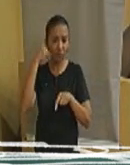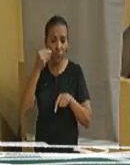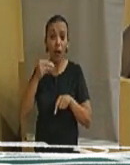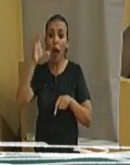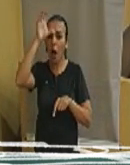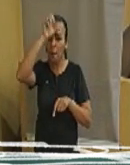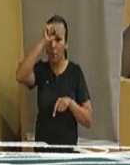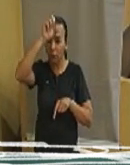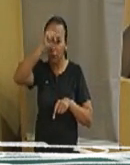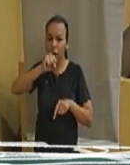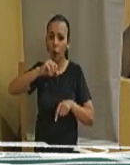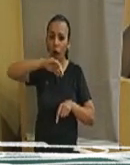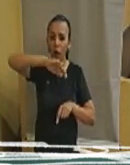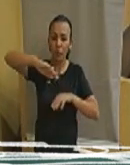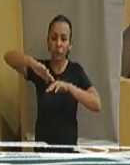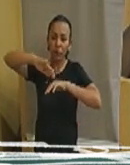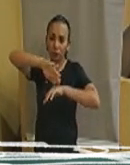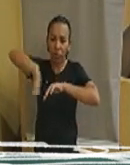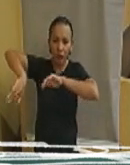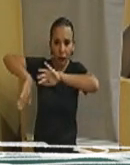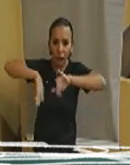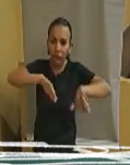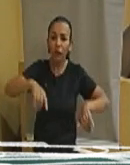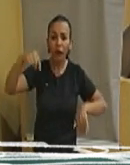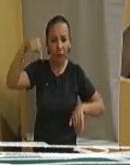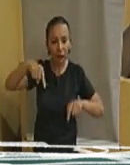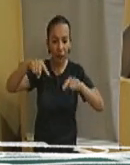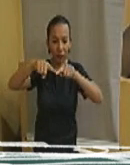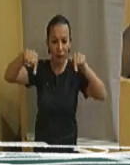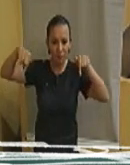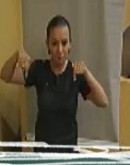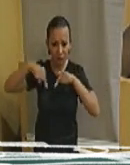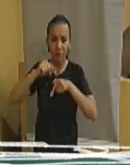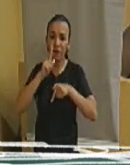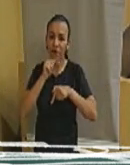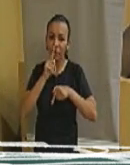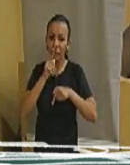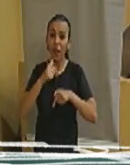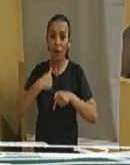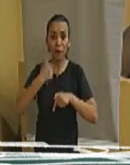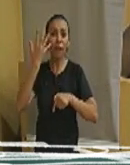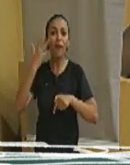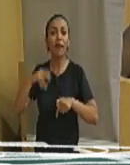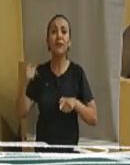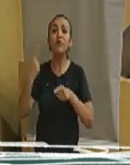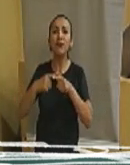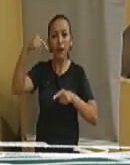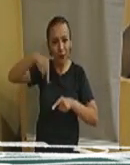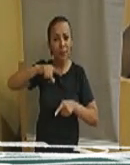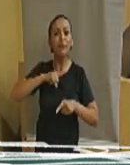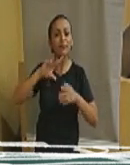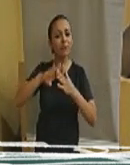nessa piscina, enquanto criança, pois tinha escolinha de natação para crianças aqui.